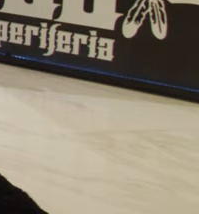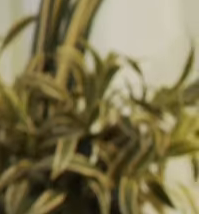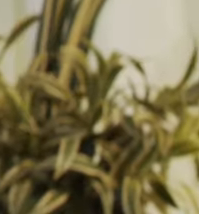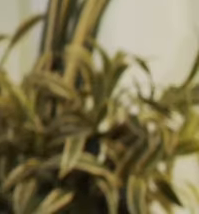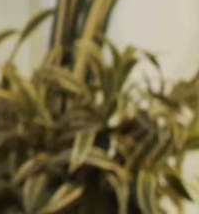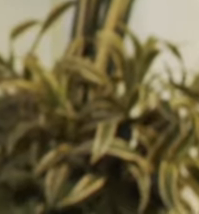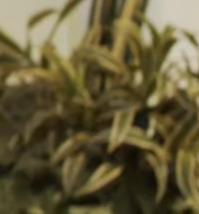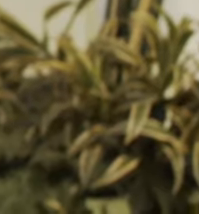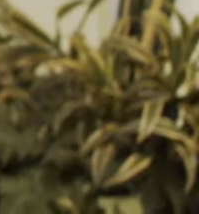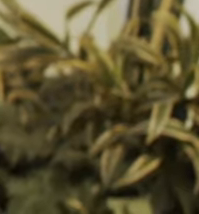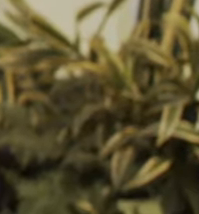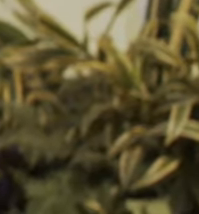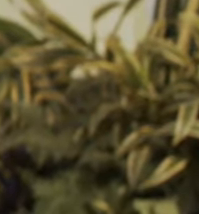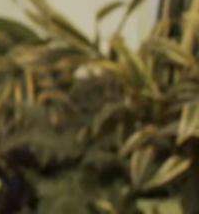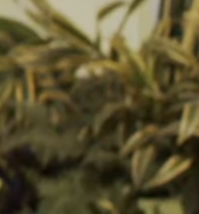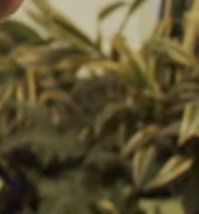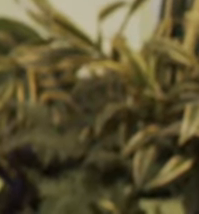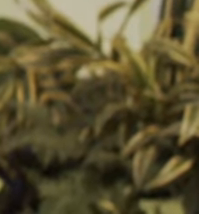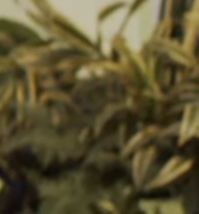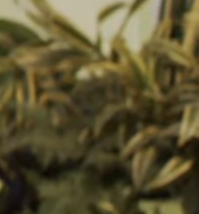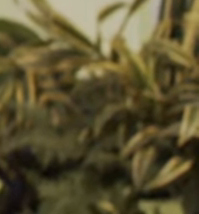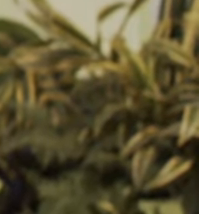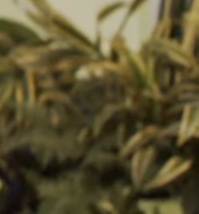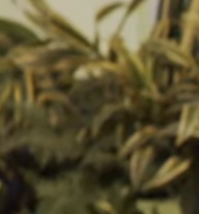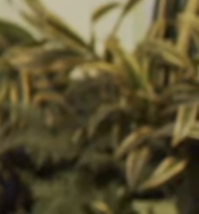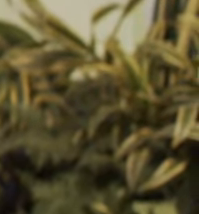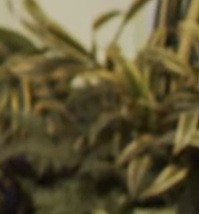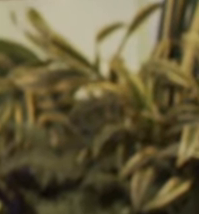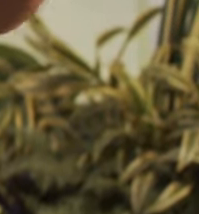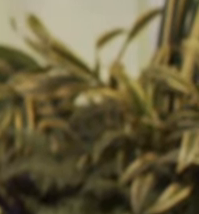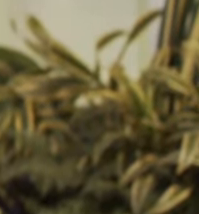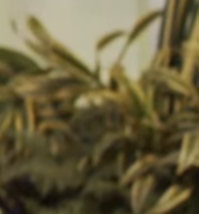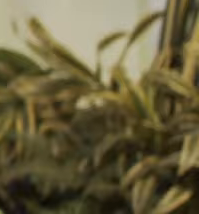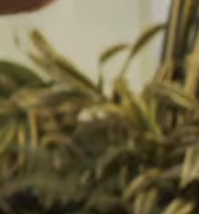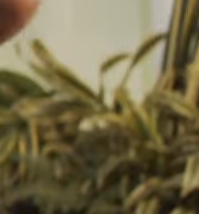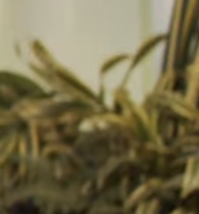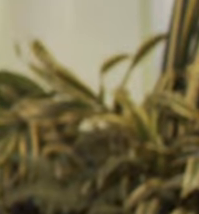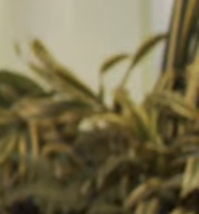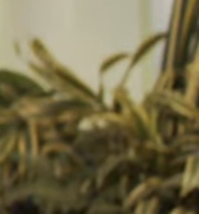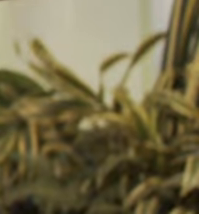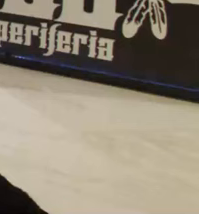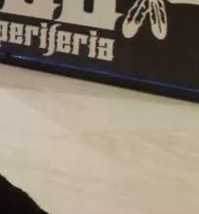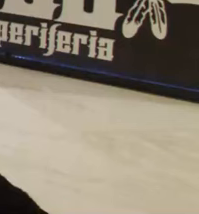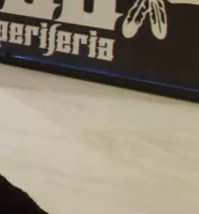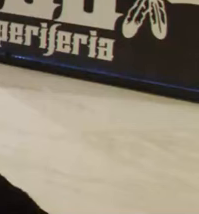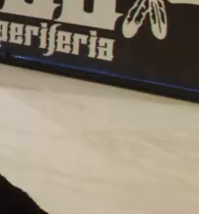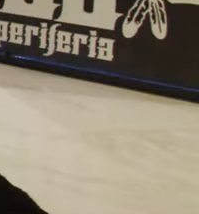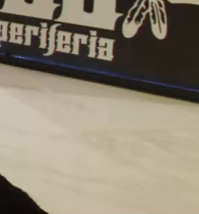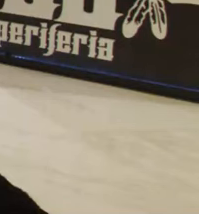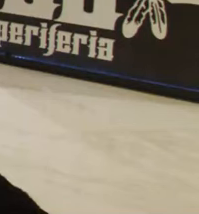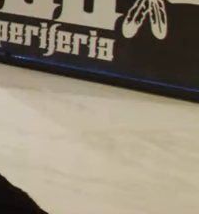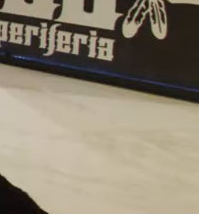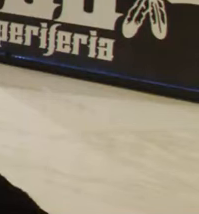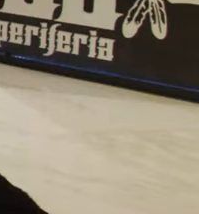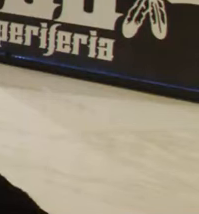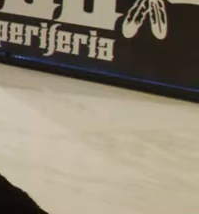quatro é luz, e janela vai tremer na rua toda. Desculpe minha lombra.